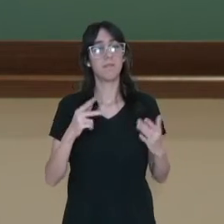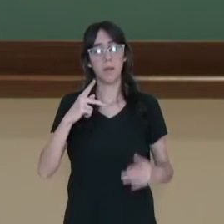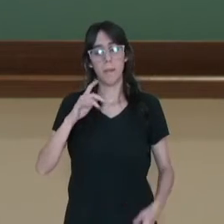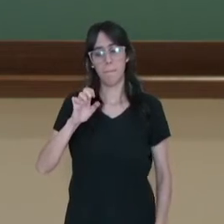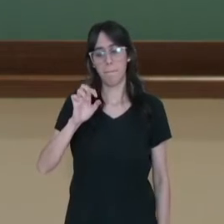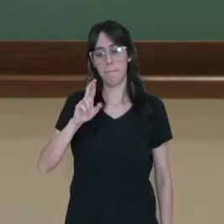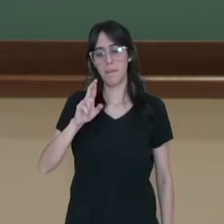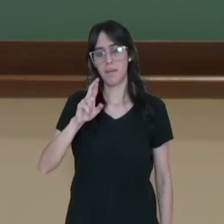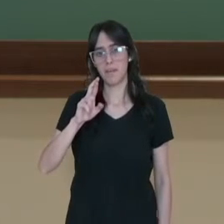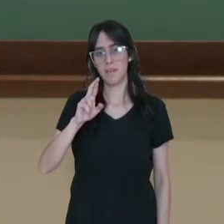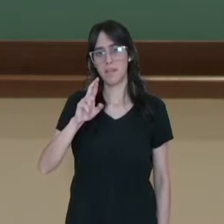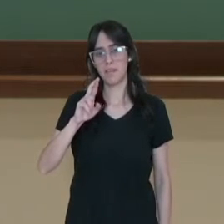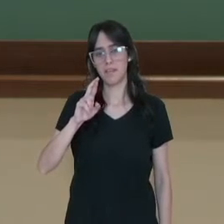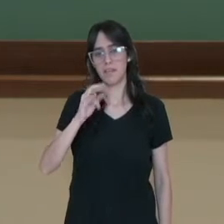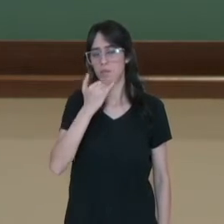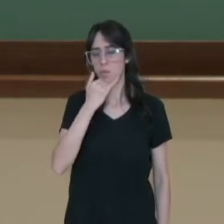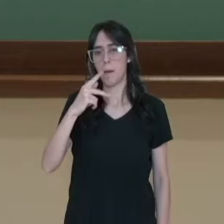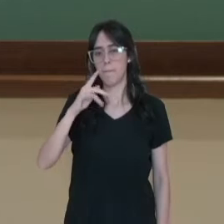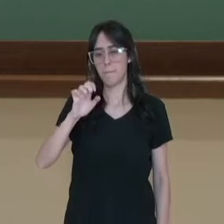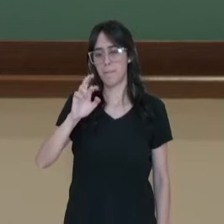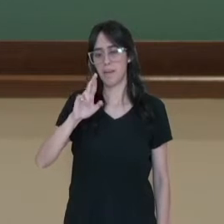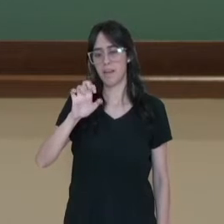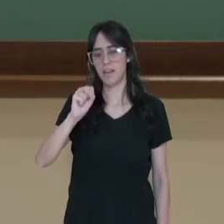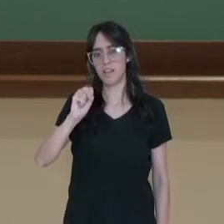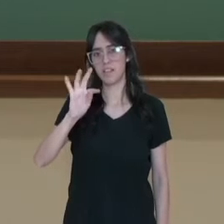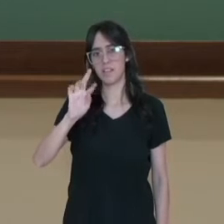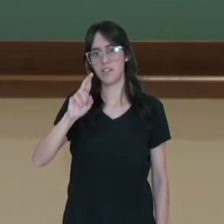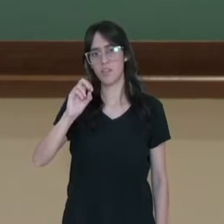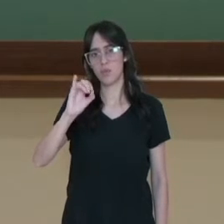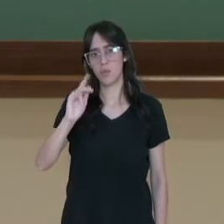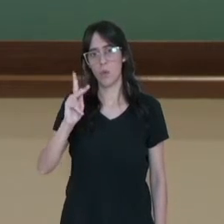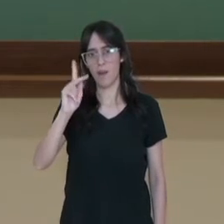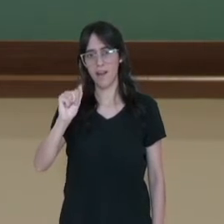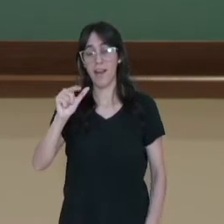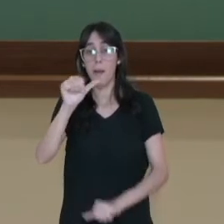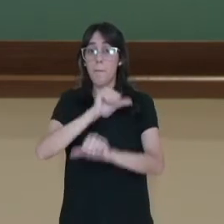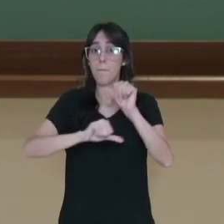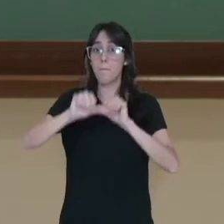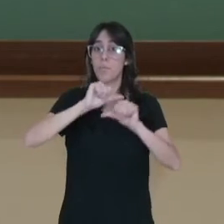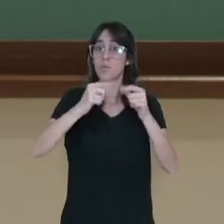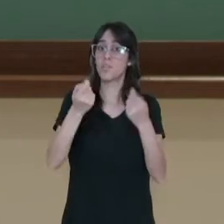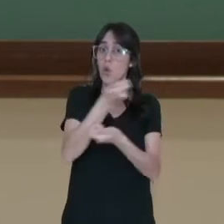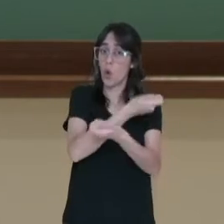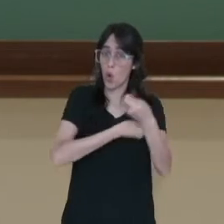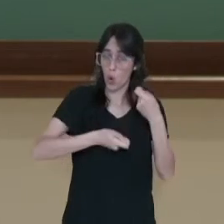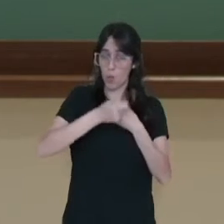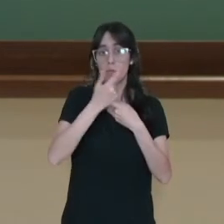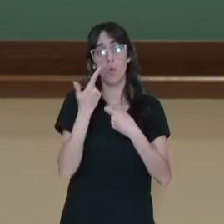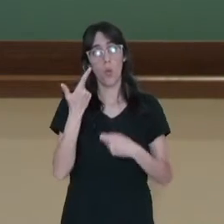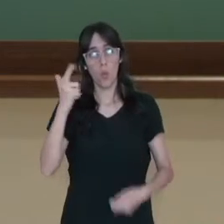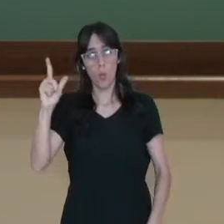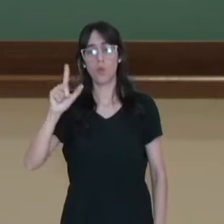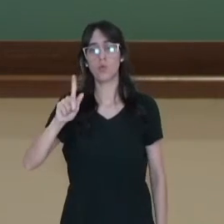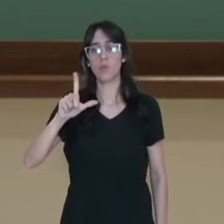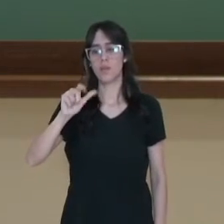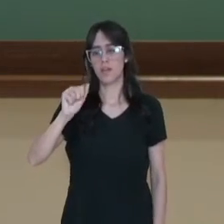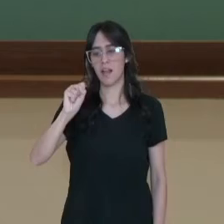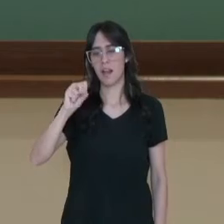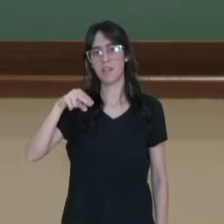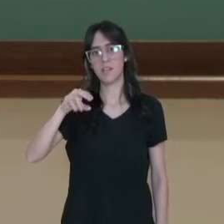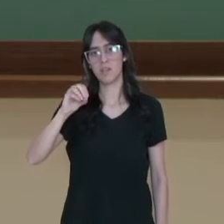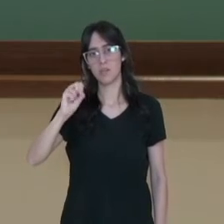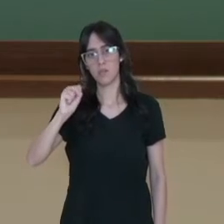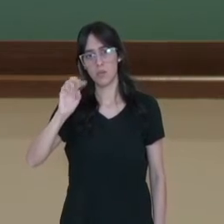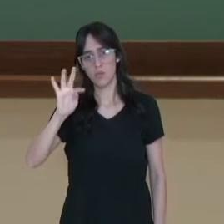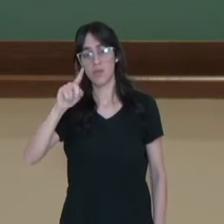reforma econômica para melhorar a economia. Já a glasnost, transparência política, maior